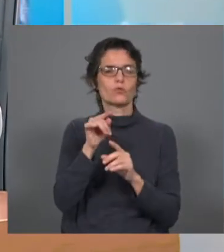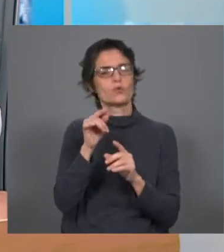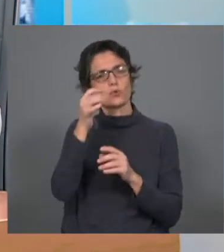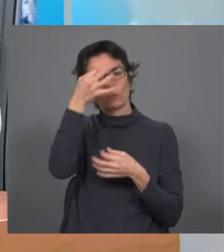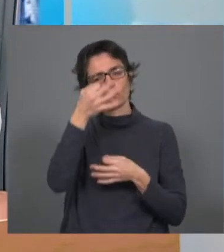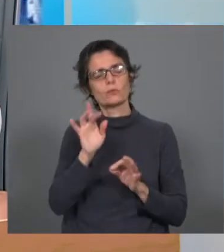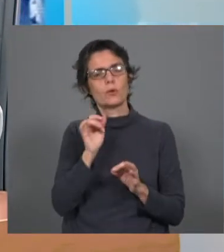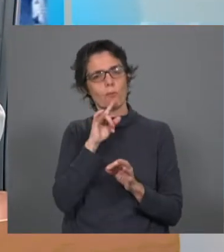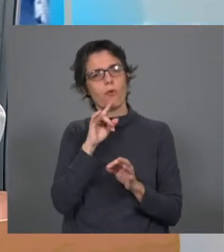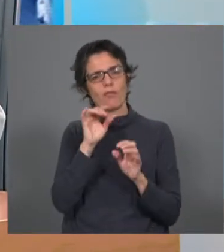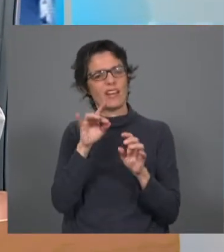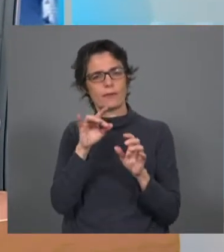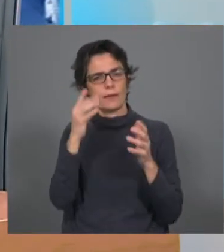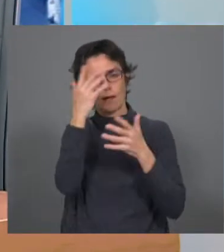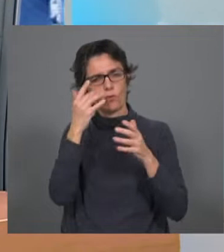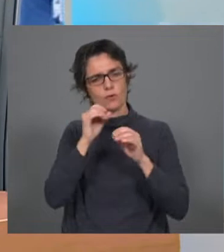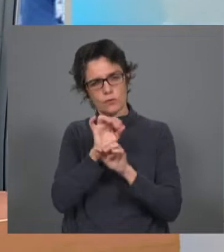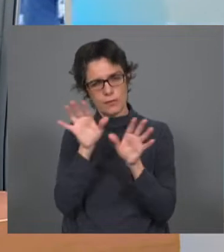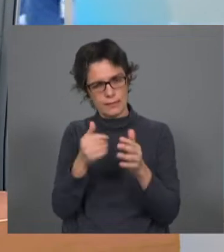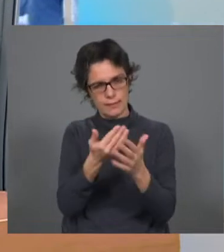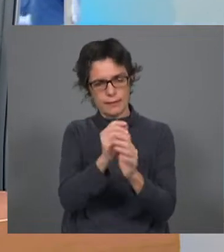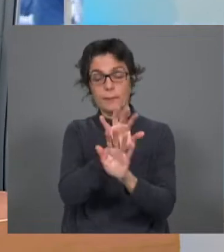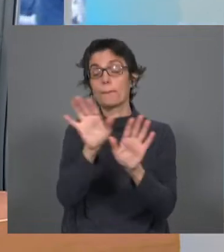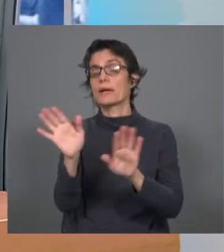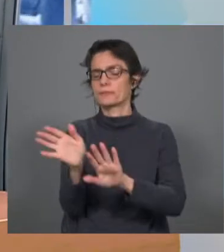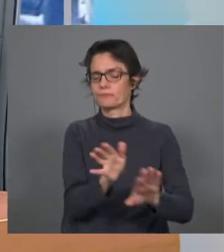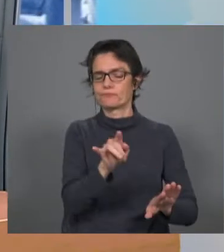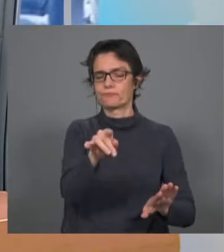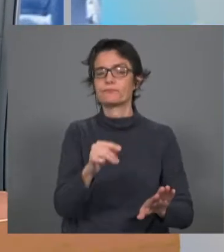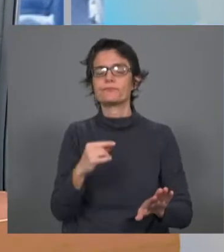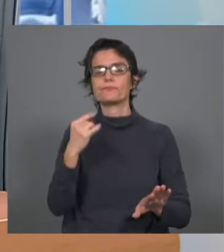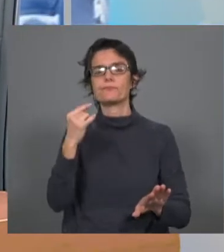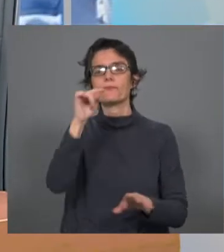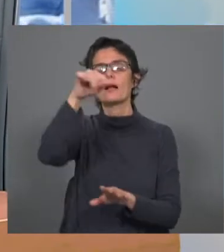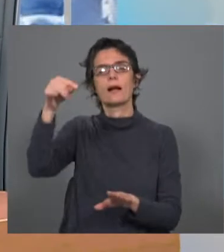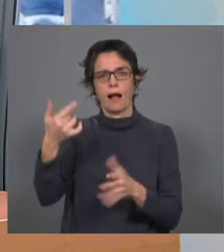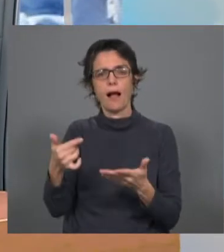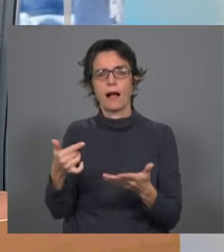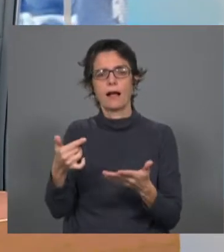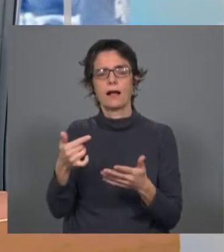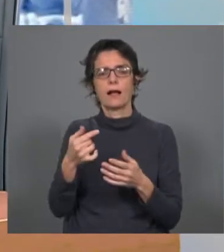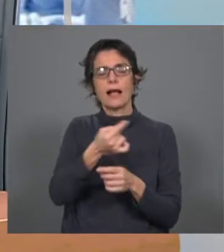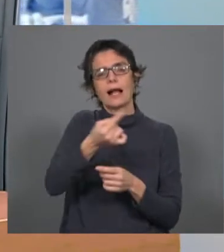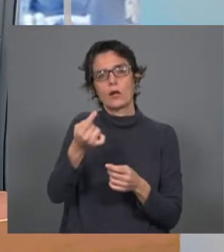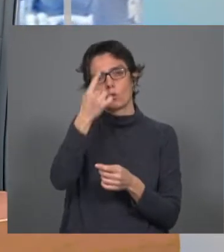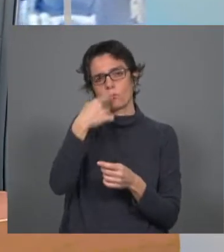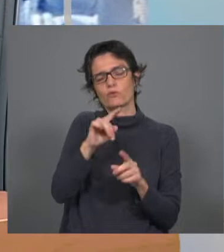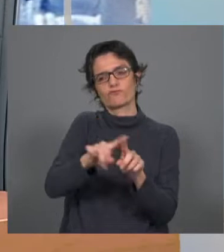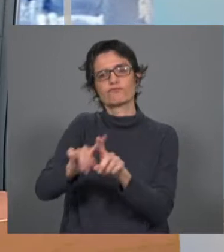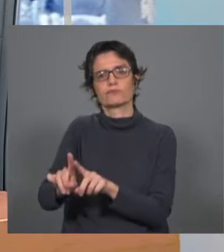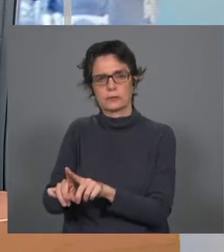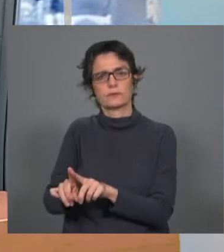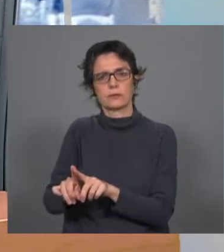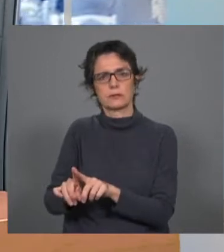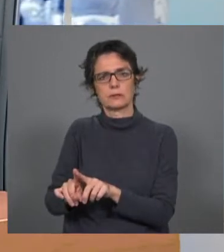que vamos tendo conhecimento também são muito diferentes entre si, e acho que é importante ter em